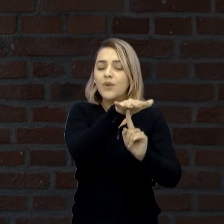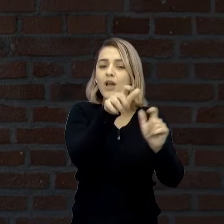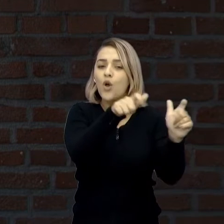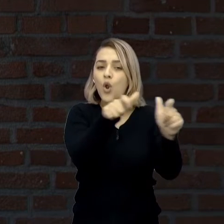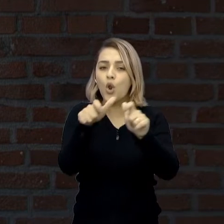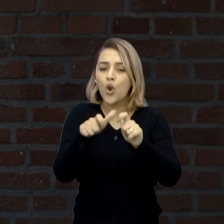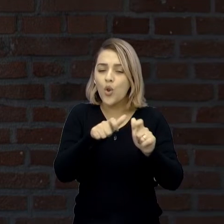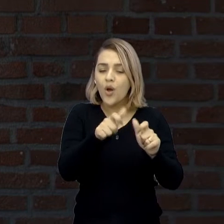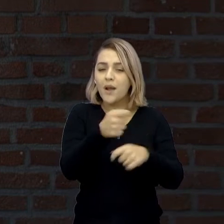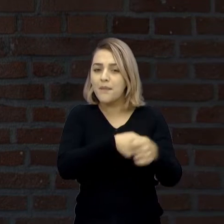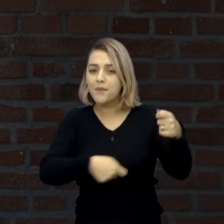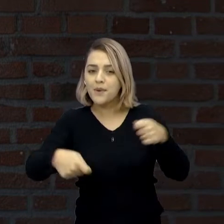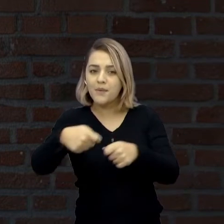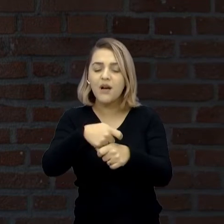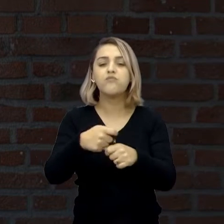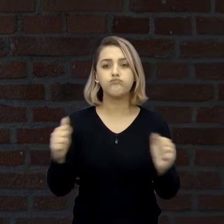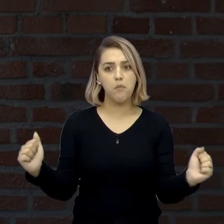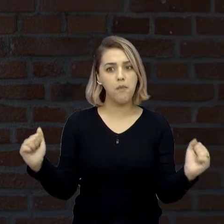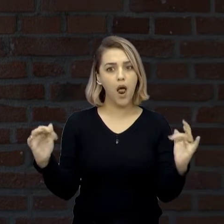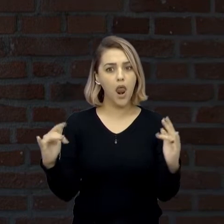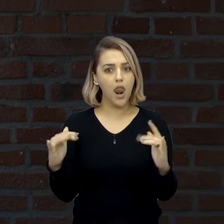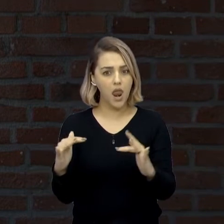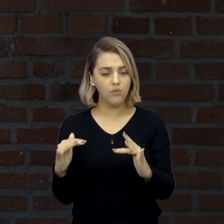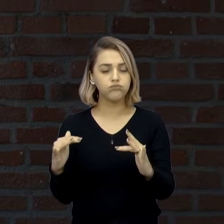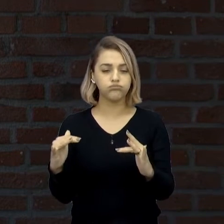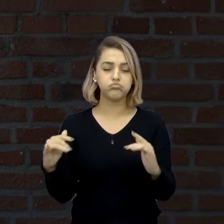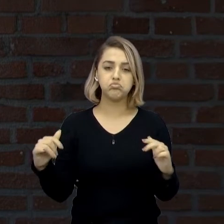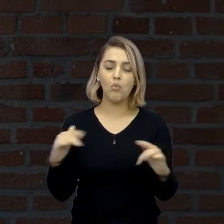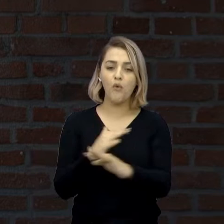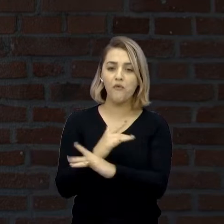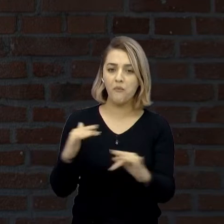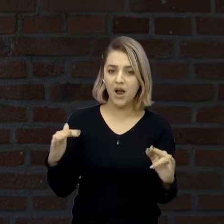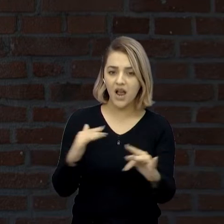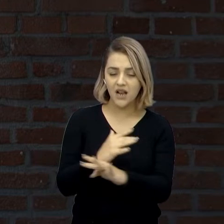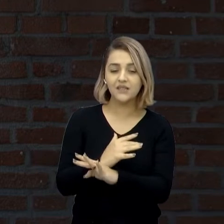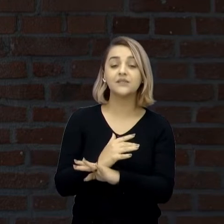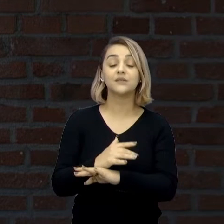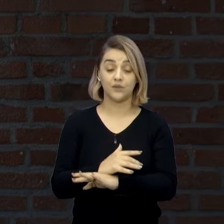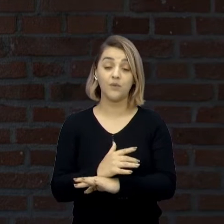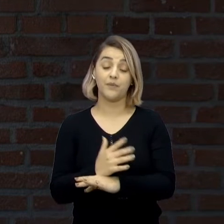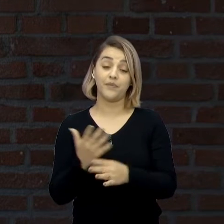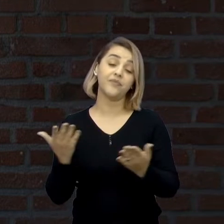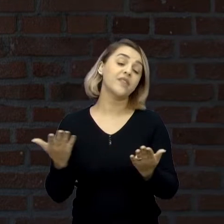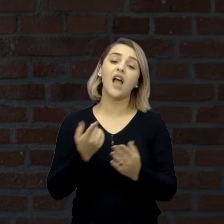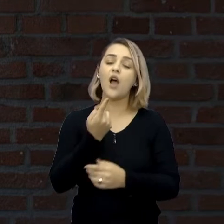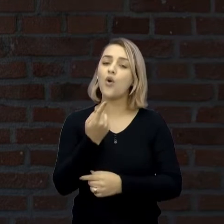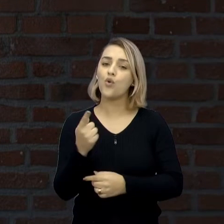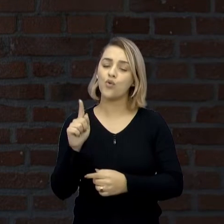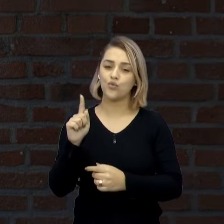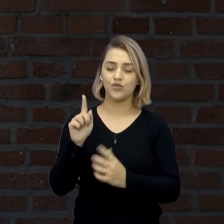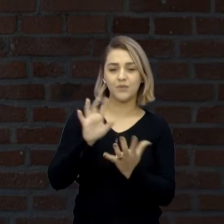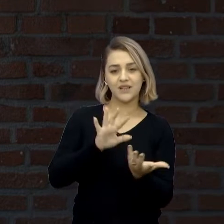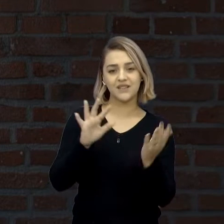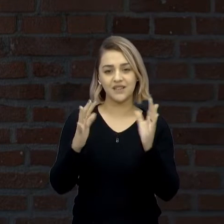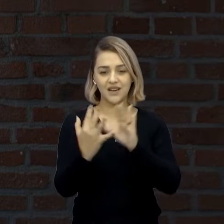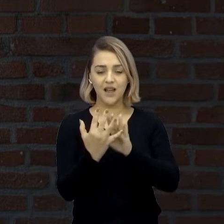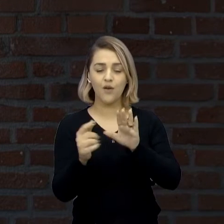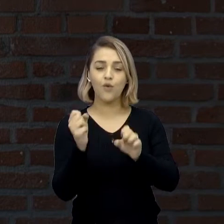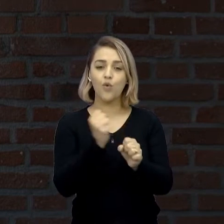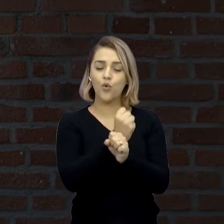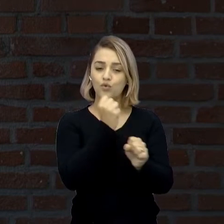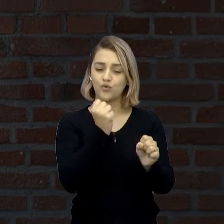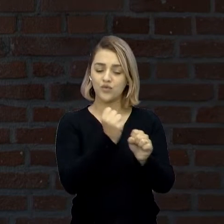bastante movimentadas. A última grande transformação foi a criação do famoso calçadão no centro